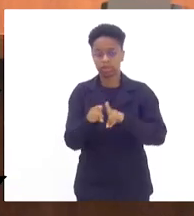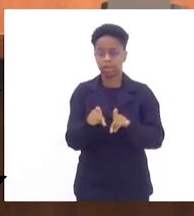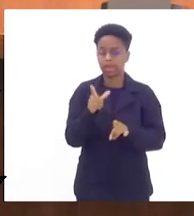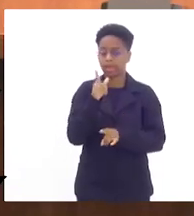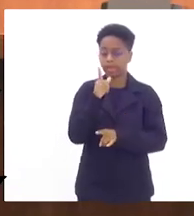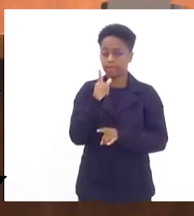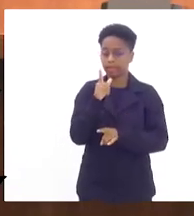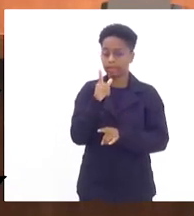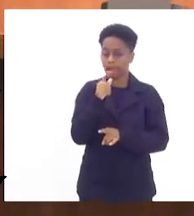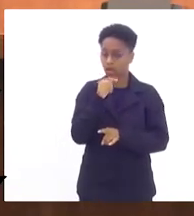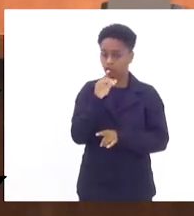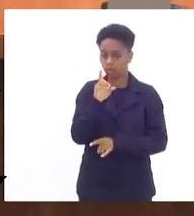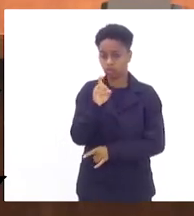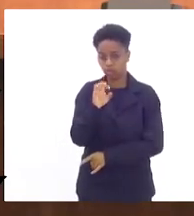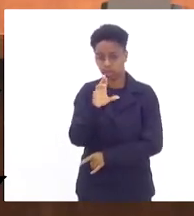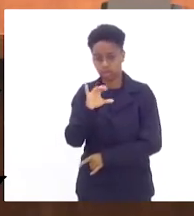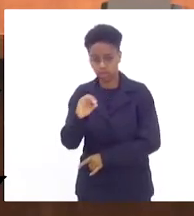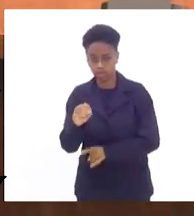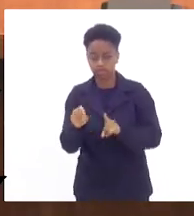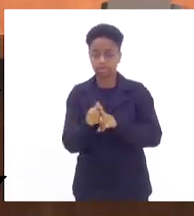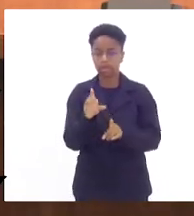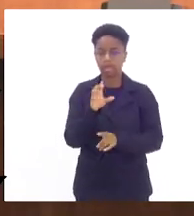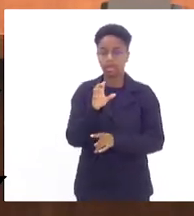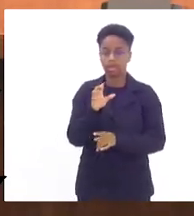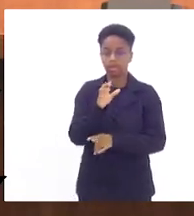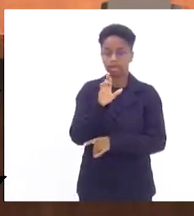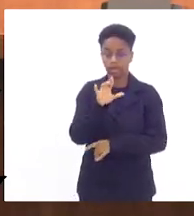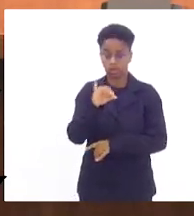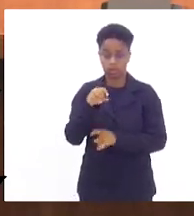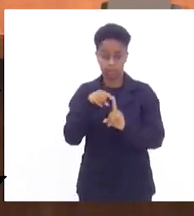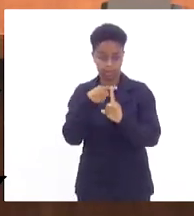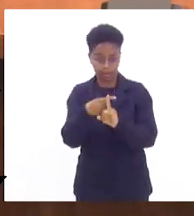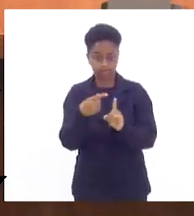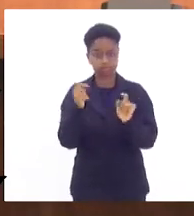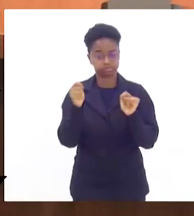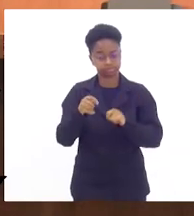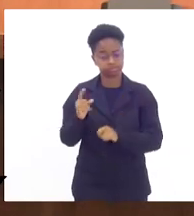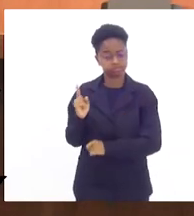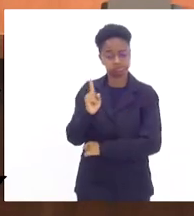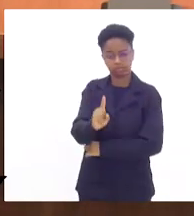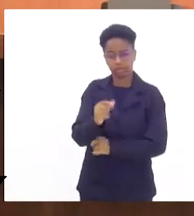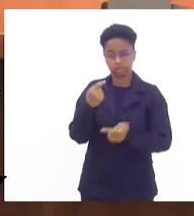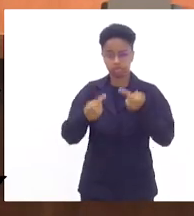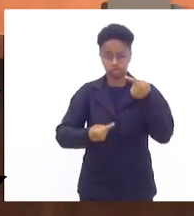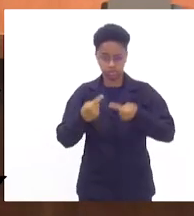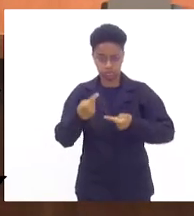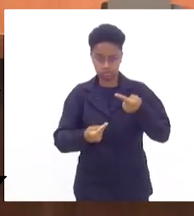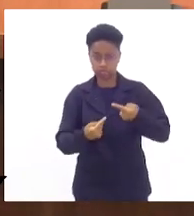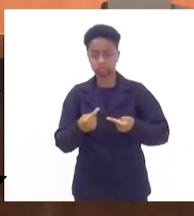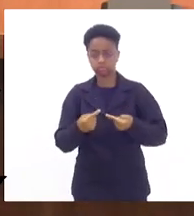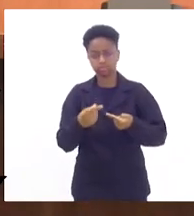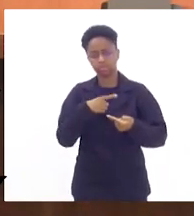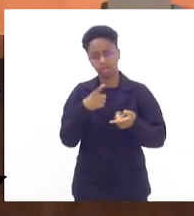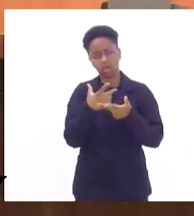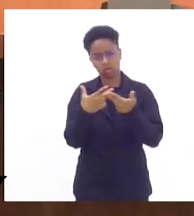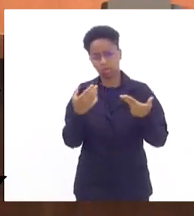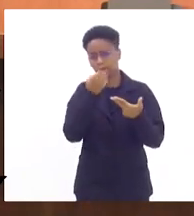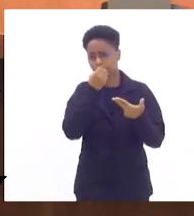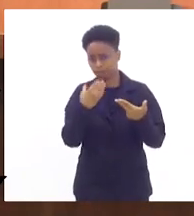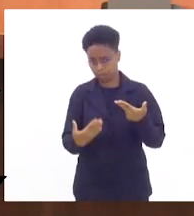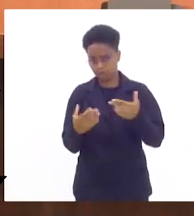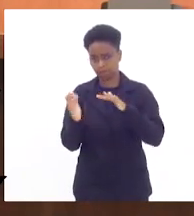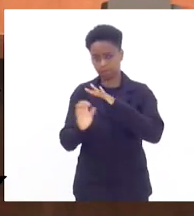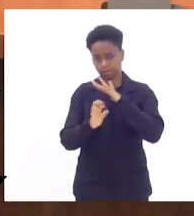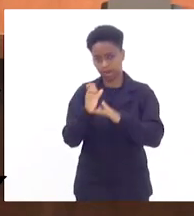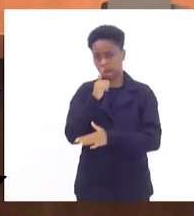Rio Mais, esteja lá discutindo com esses 10 municípios. Eu digo que tem muita coisa boa, né, na Água do